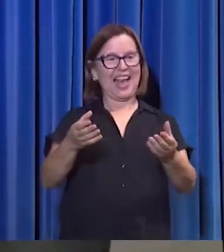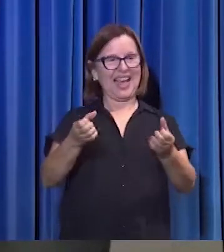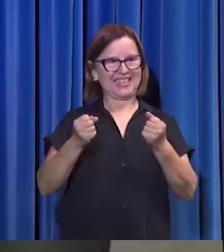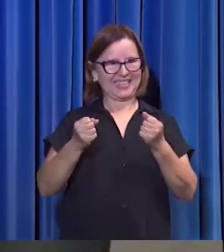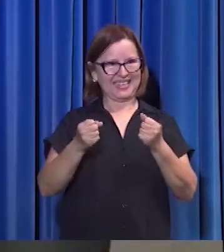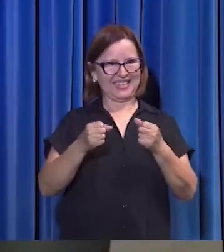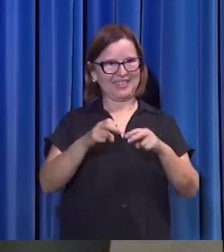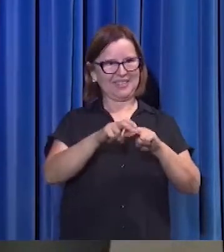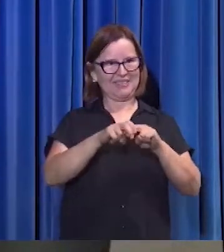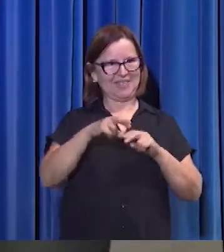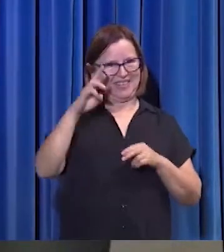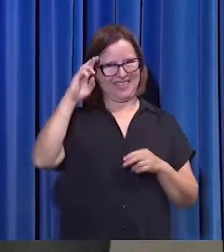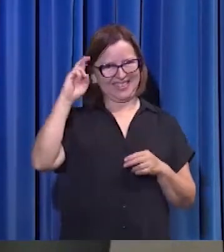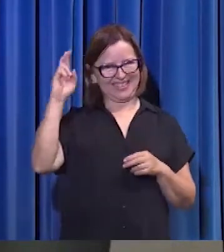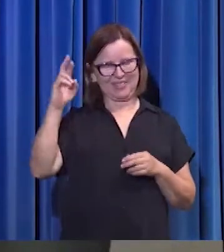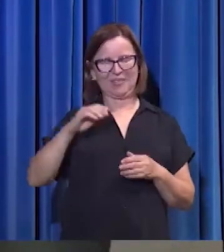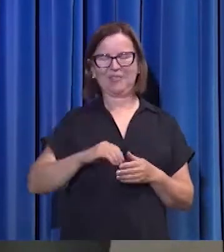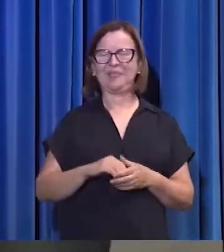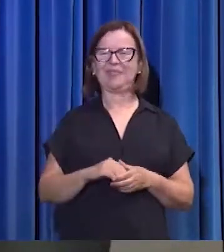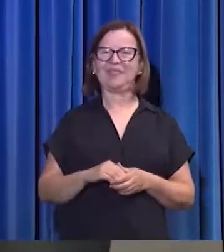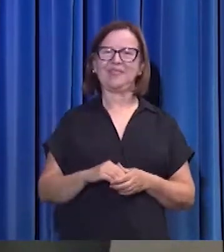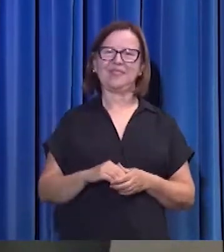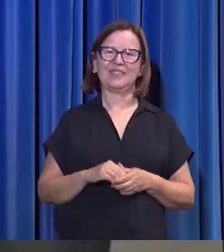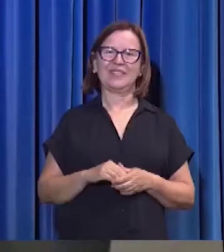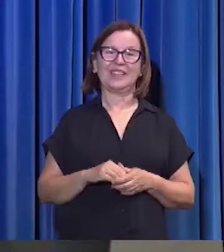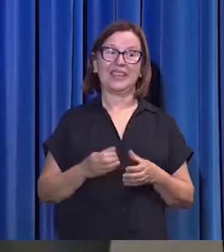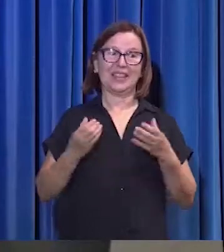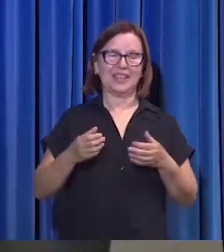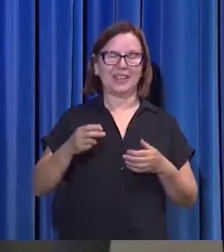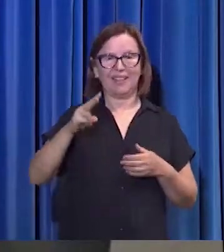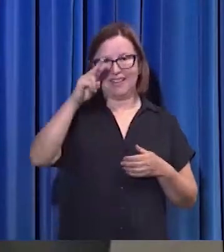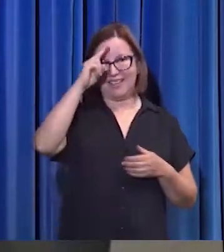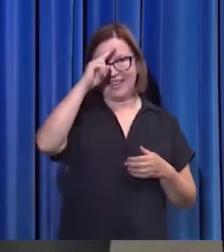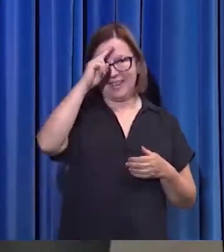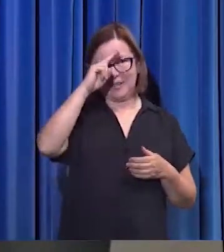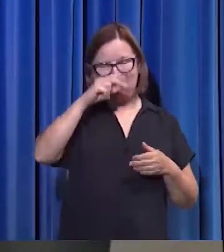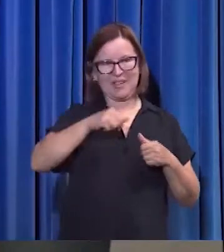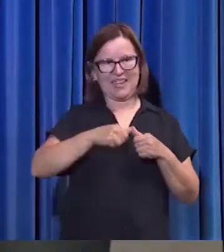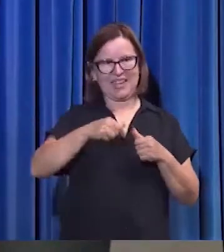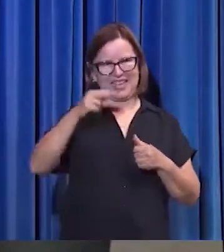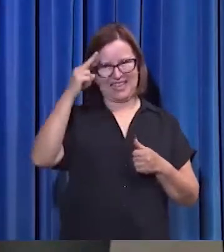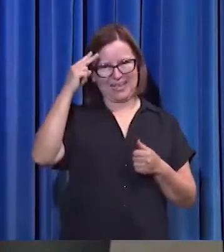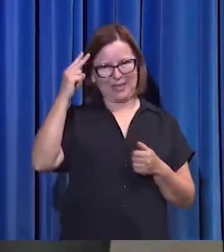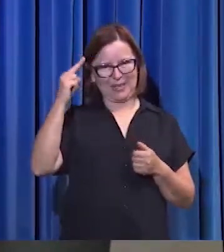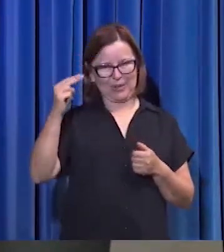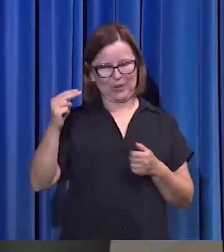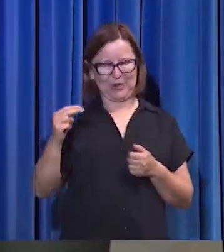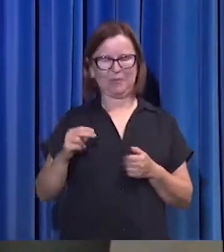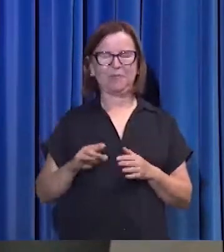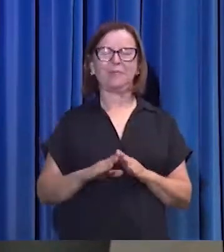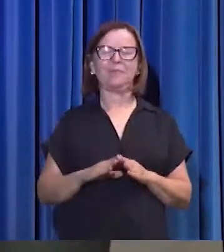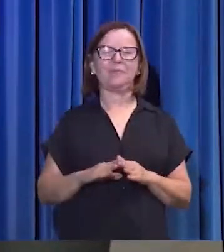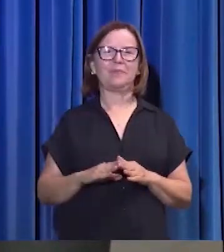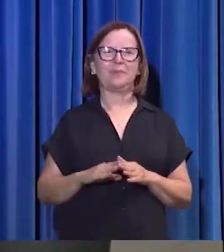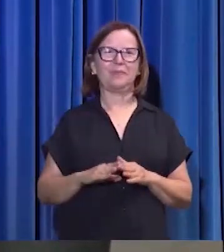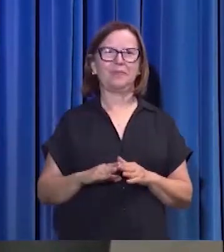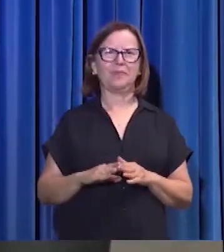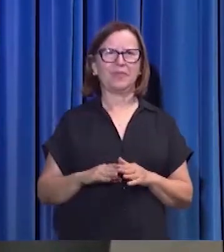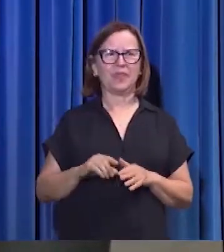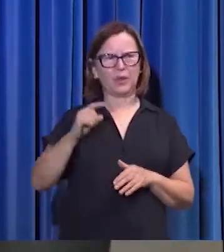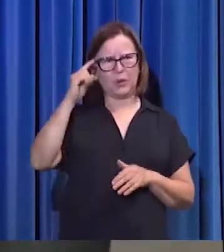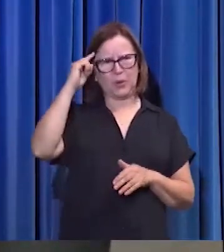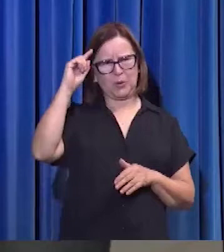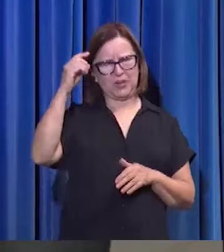Mais uma vez eu quero relembrar essa história. Certa vez um